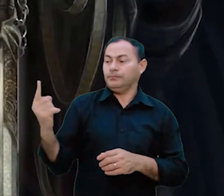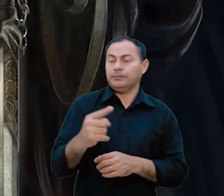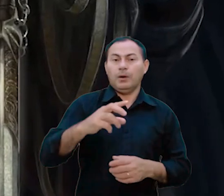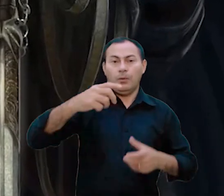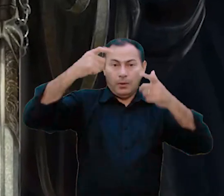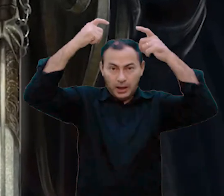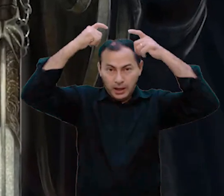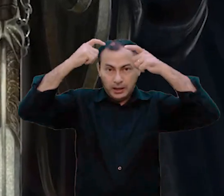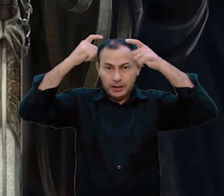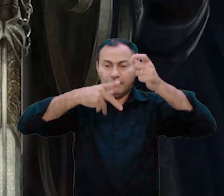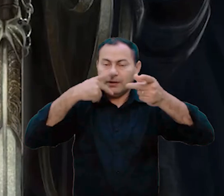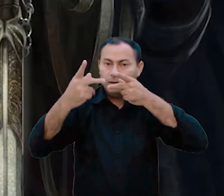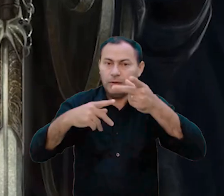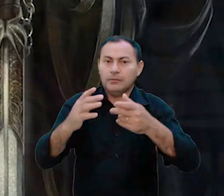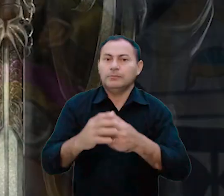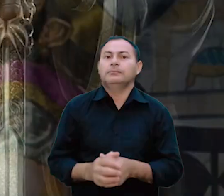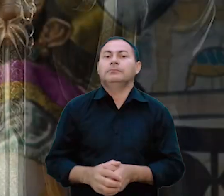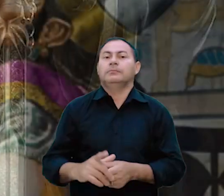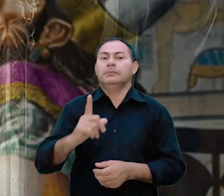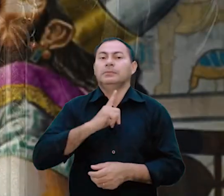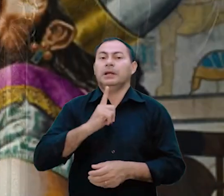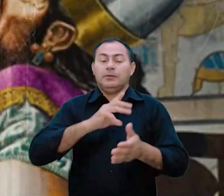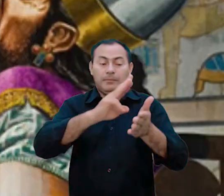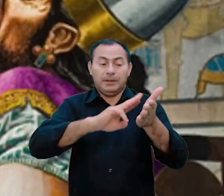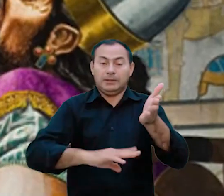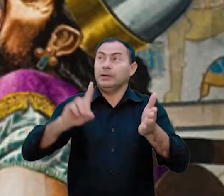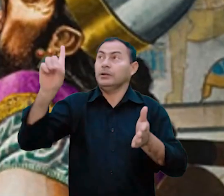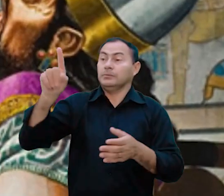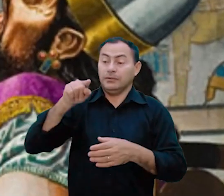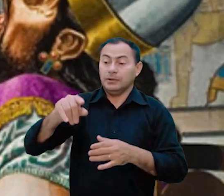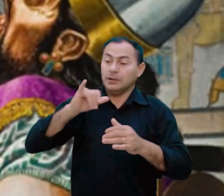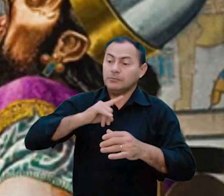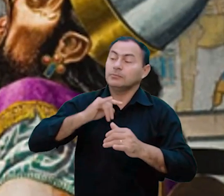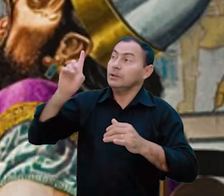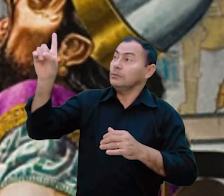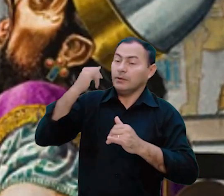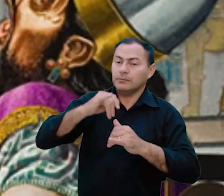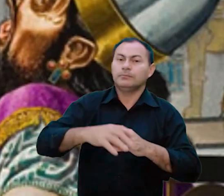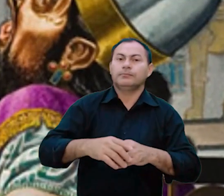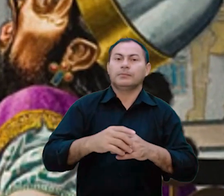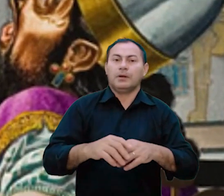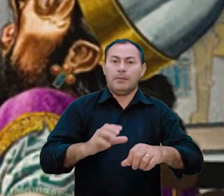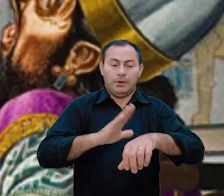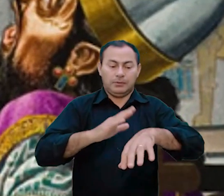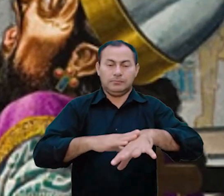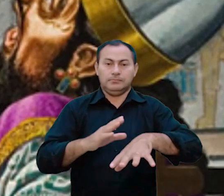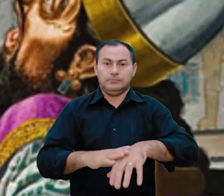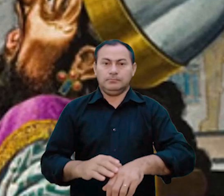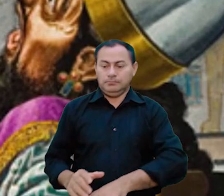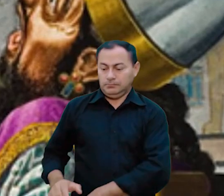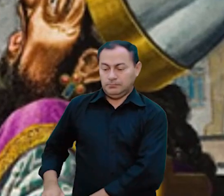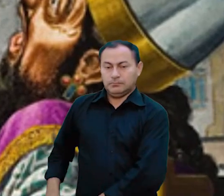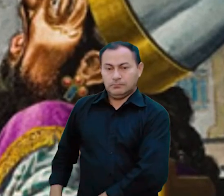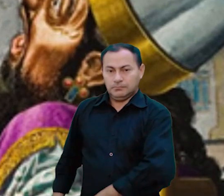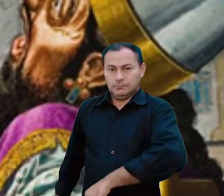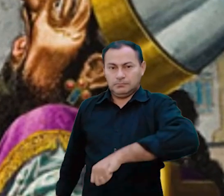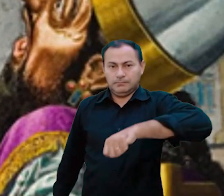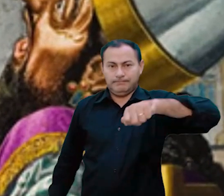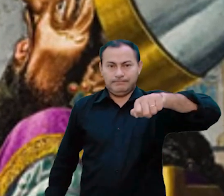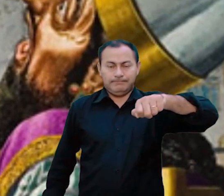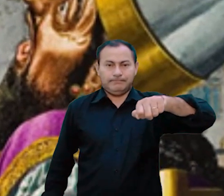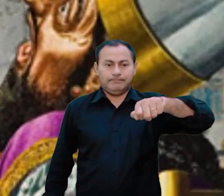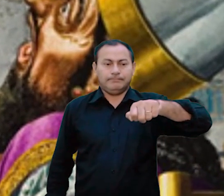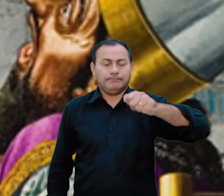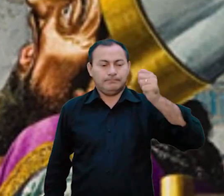se apresentou ao rei e disse: tenho uma mensagem de Deus para você. Então, com sua mão esquerda, puxou